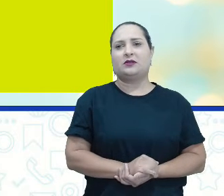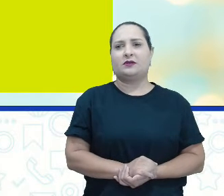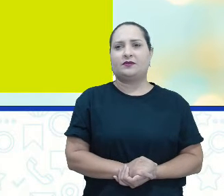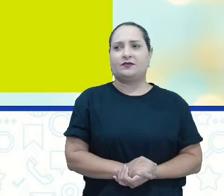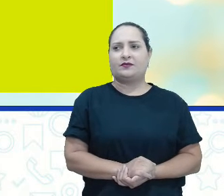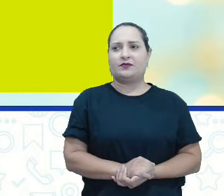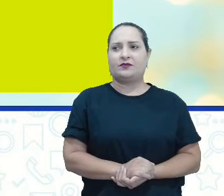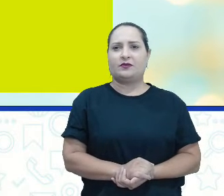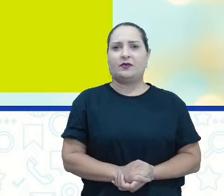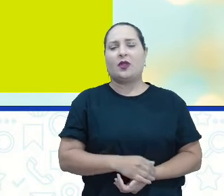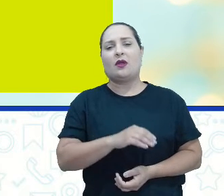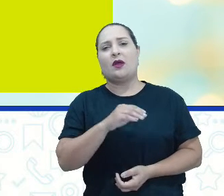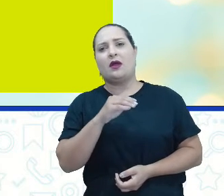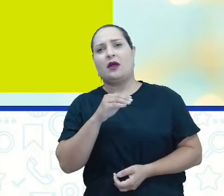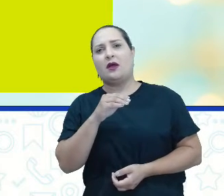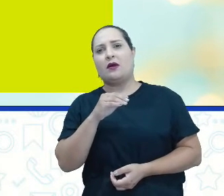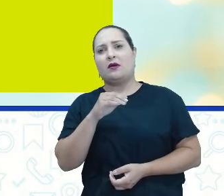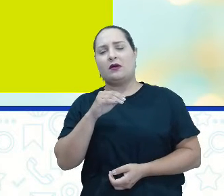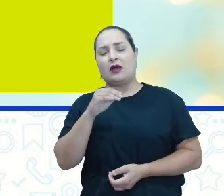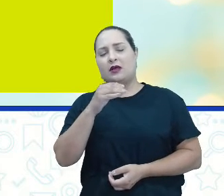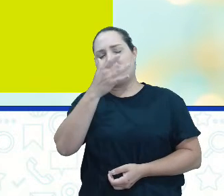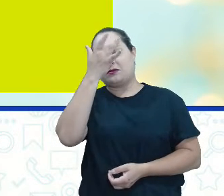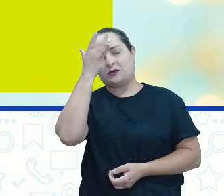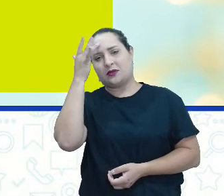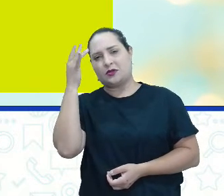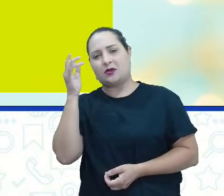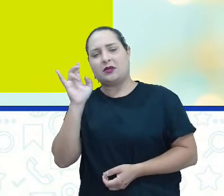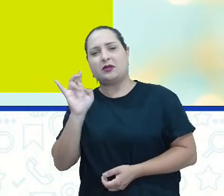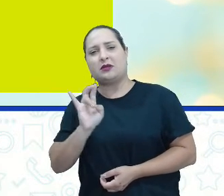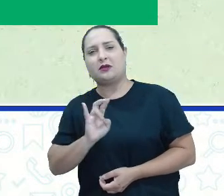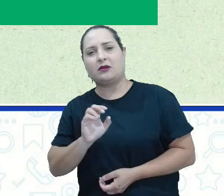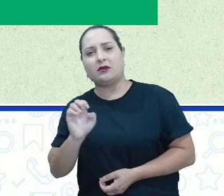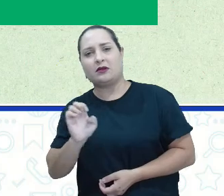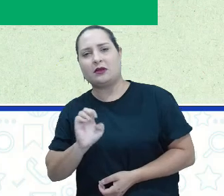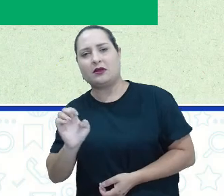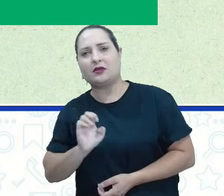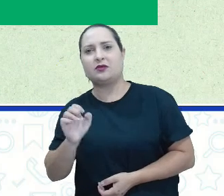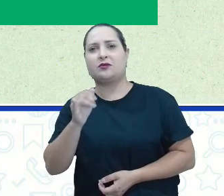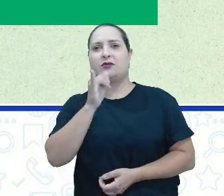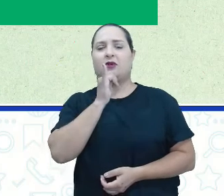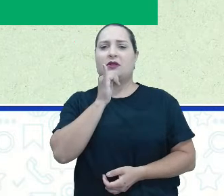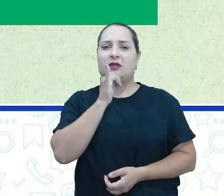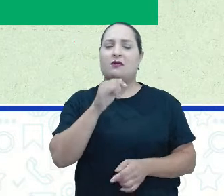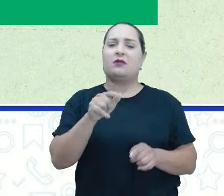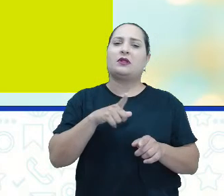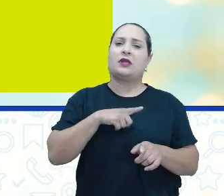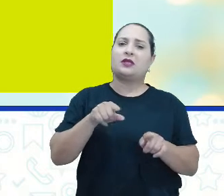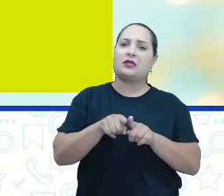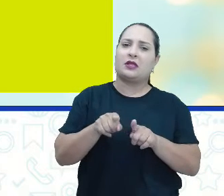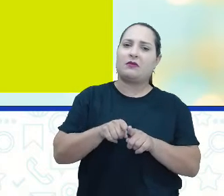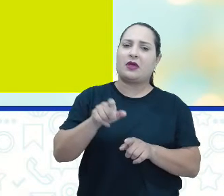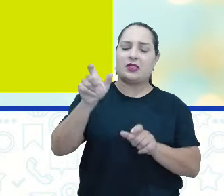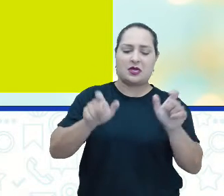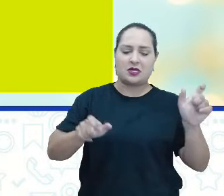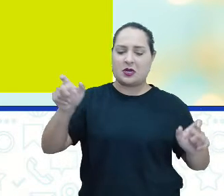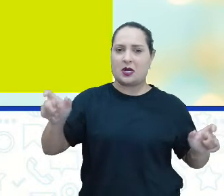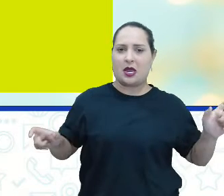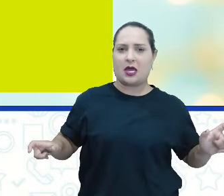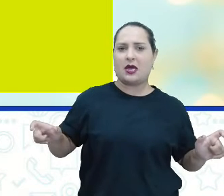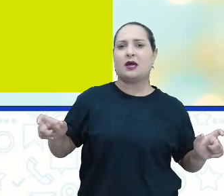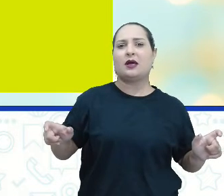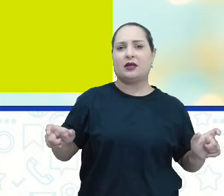muito afeminados ou sem família. E aí também são estereótipos muito cruéis. Por quê? Porque são pessoas,